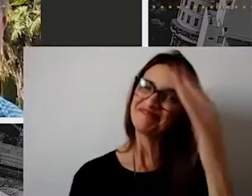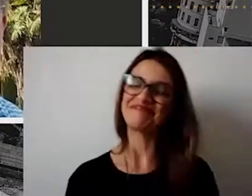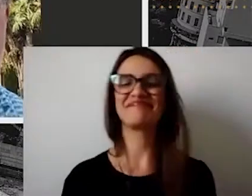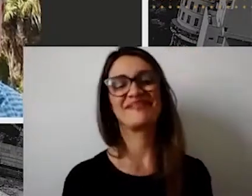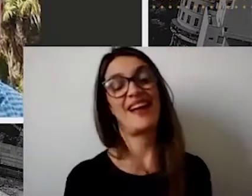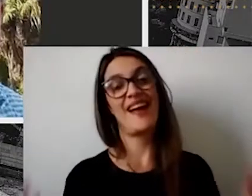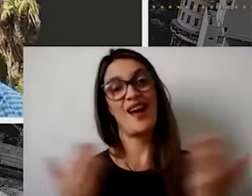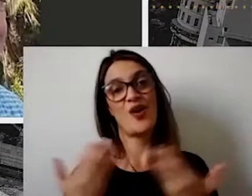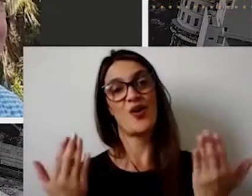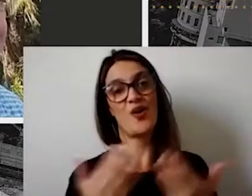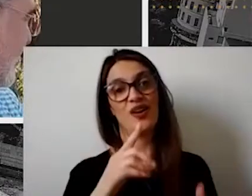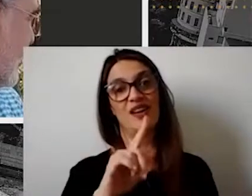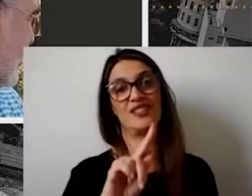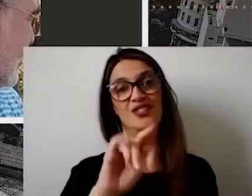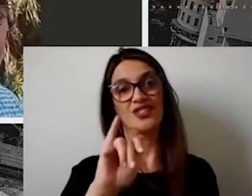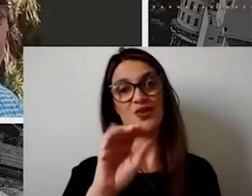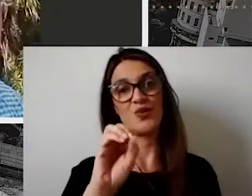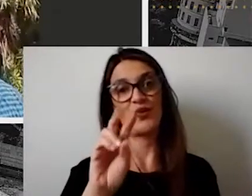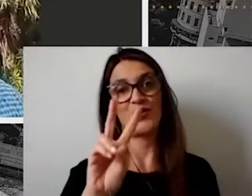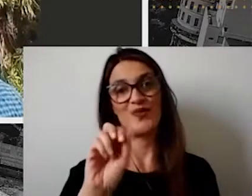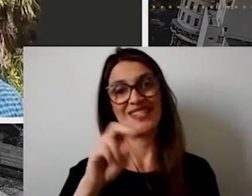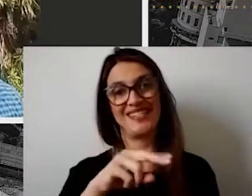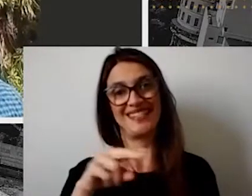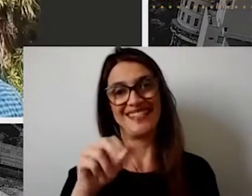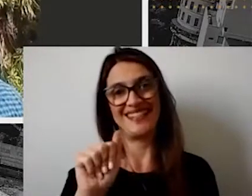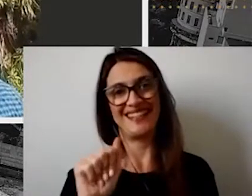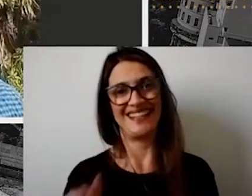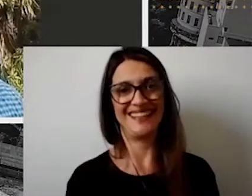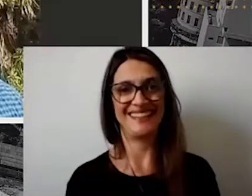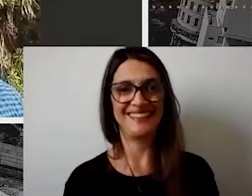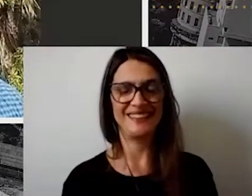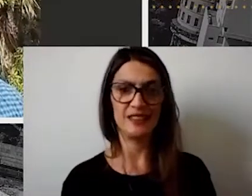a Giovana. Tá, Giovana? Uau! Mas já?